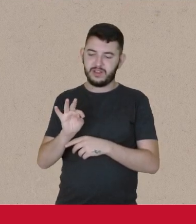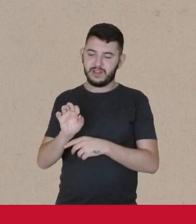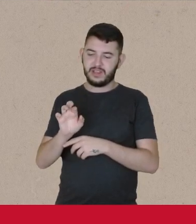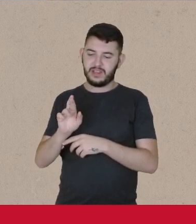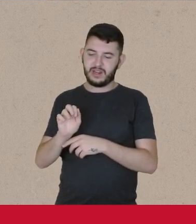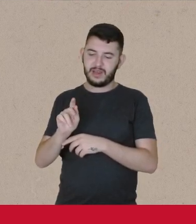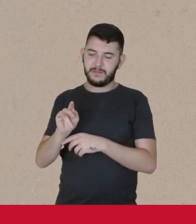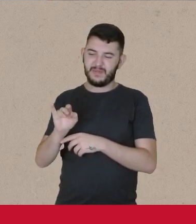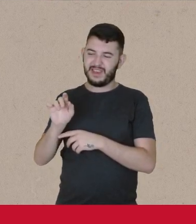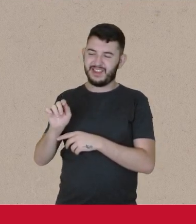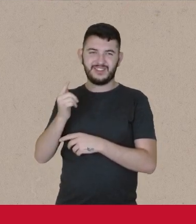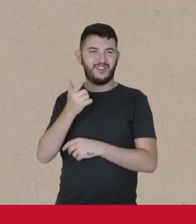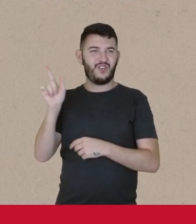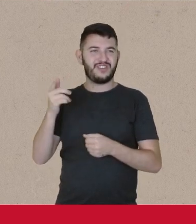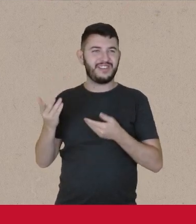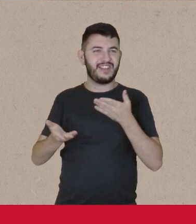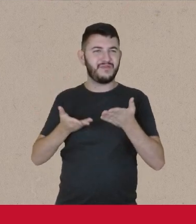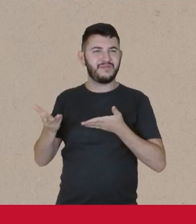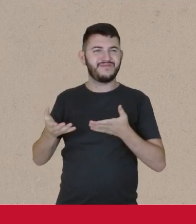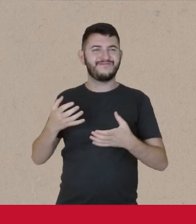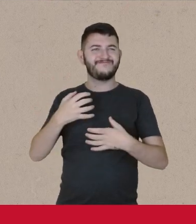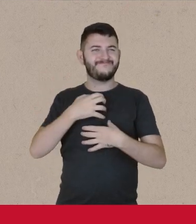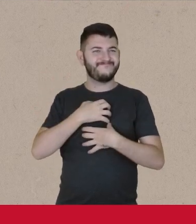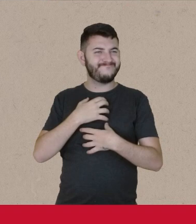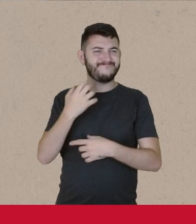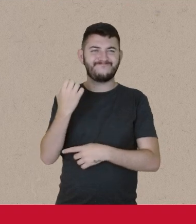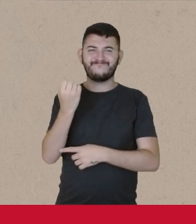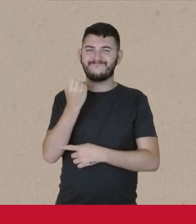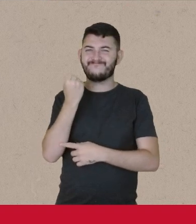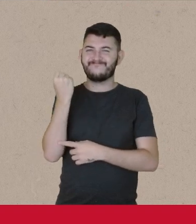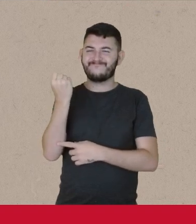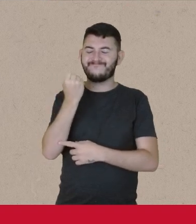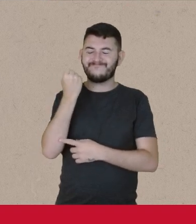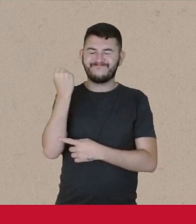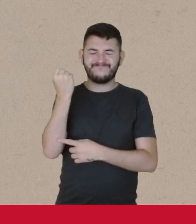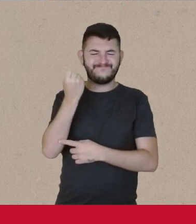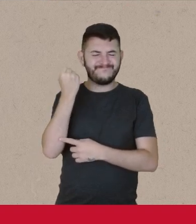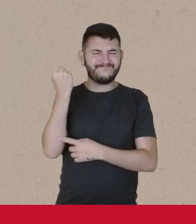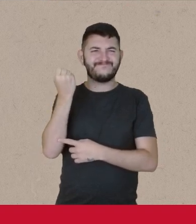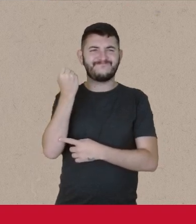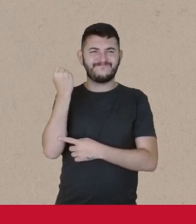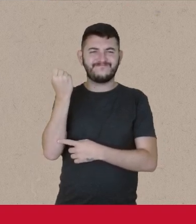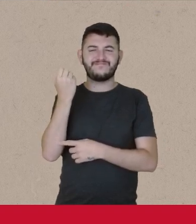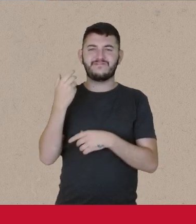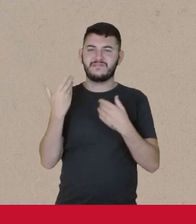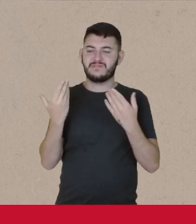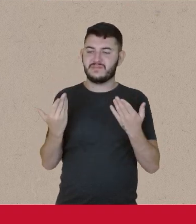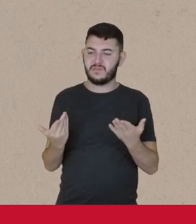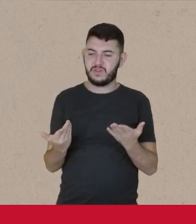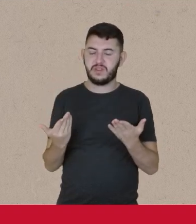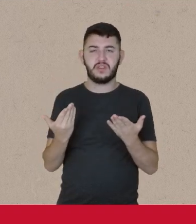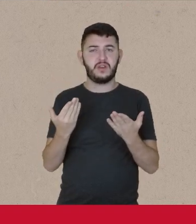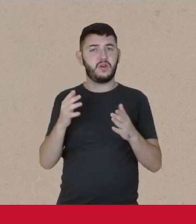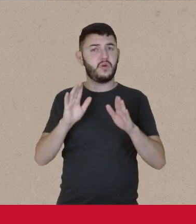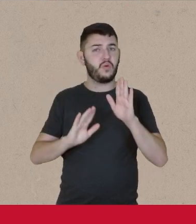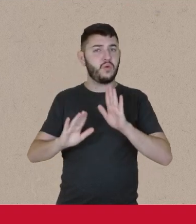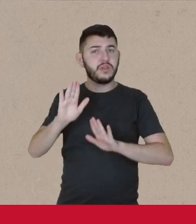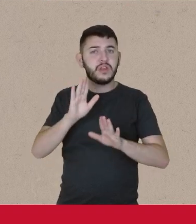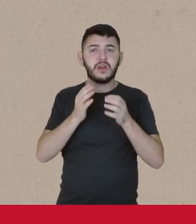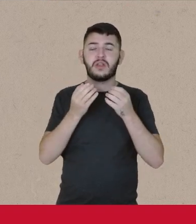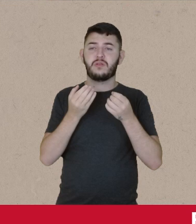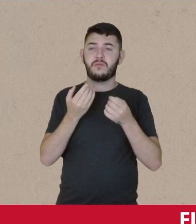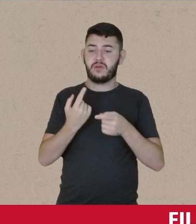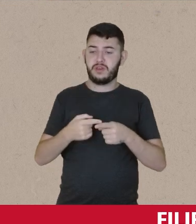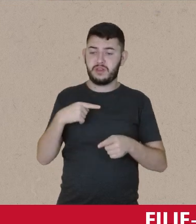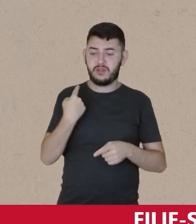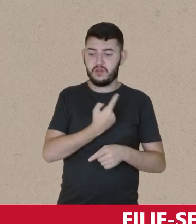Então, muitíssimo grave o que aconteceu, muitíssimo grave. E essa questão que eu vou ter muito cuidado, porque nós